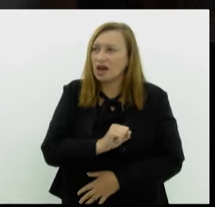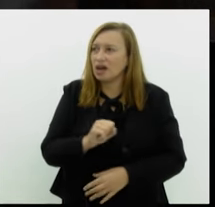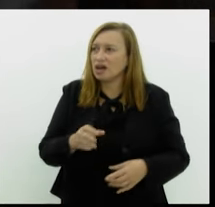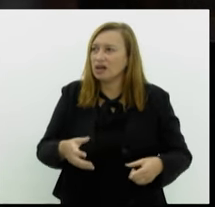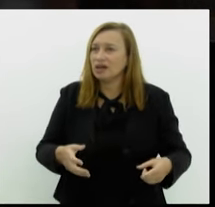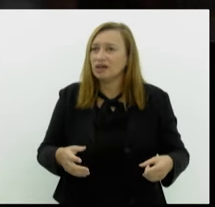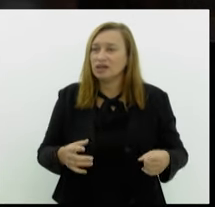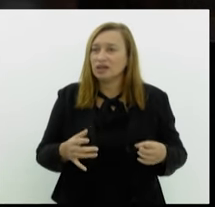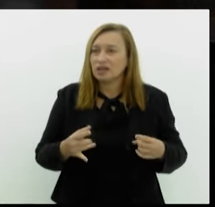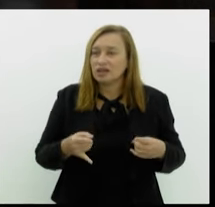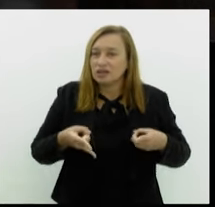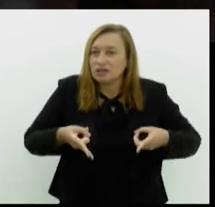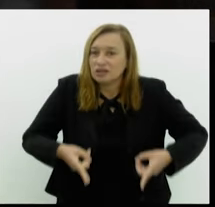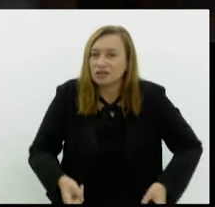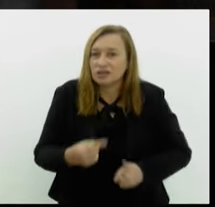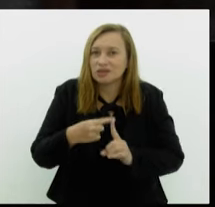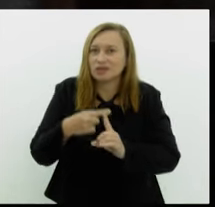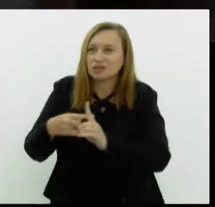Hein?